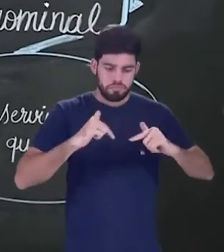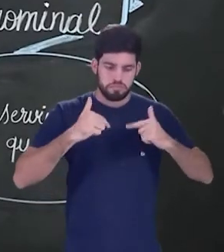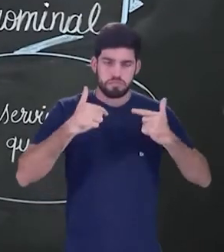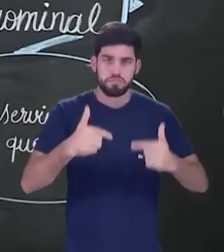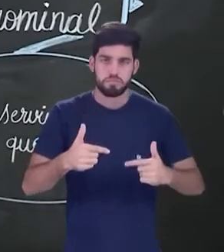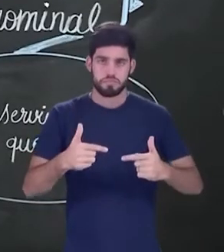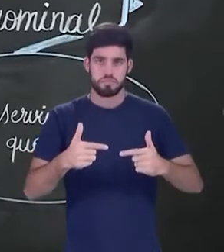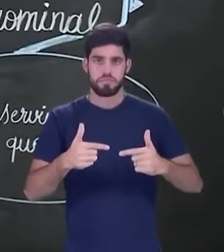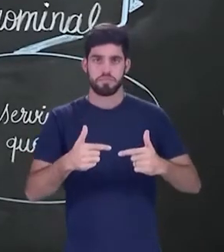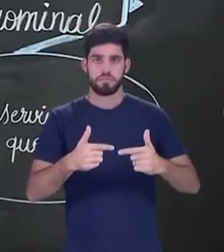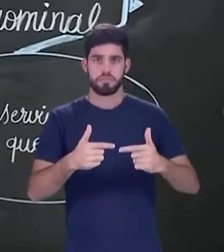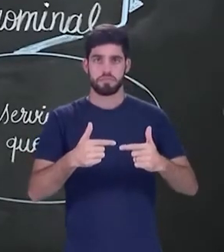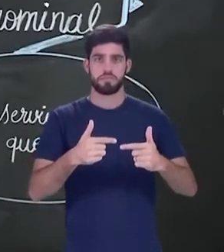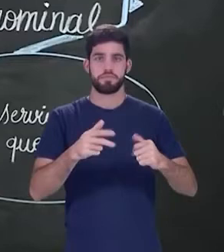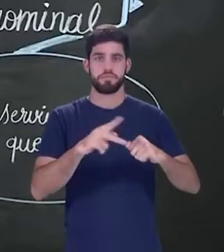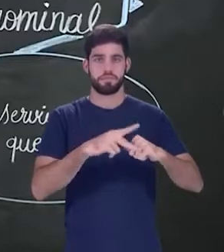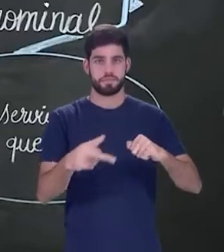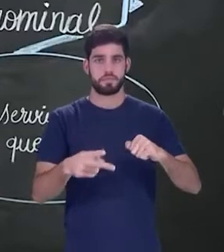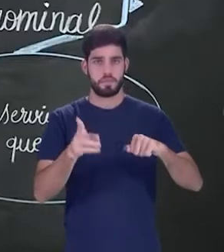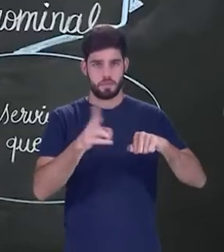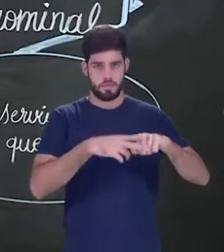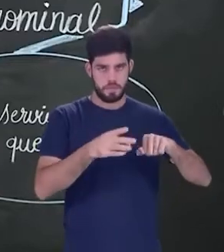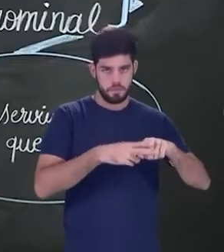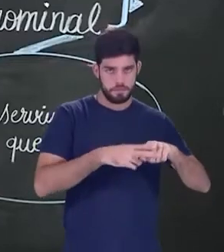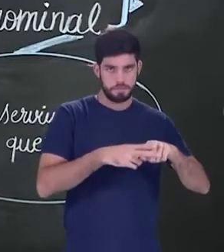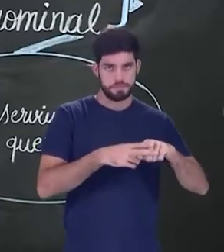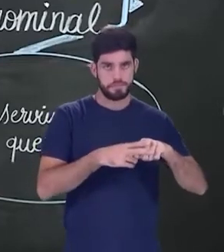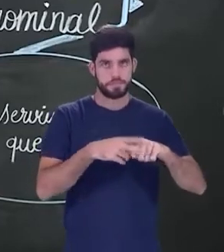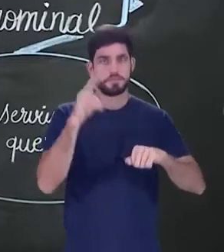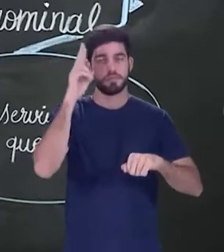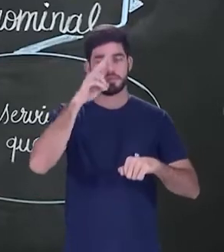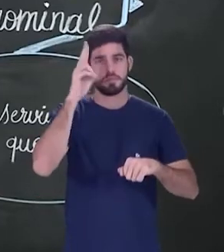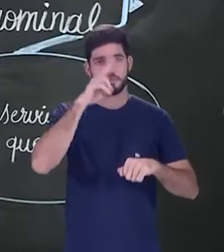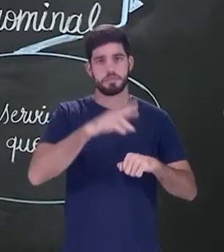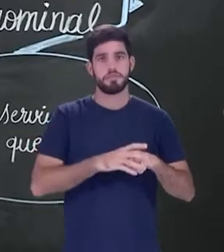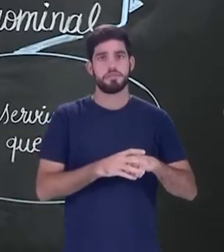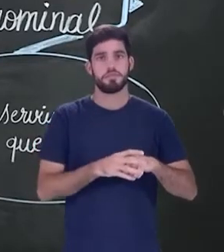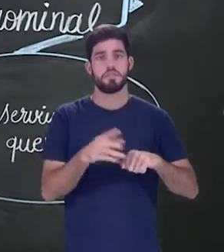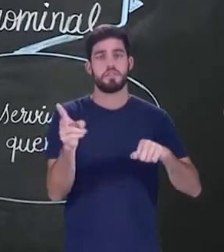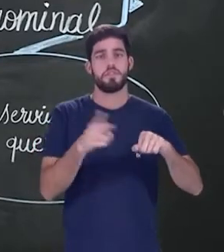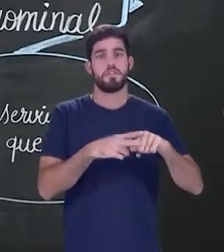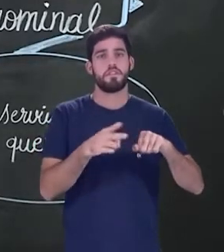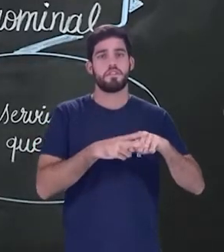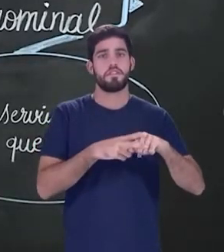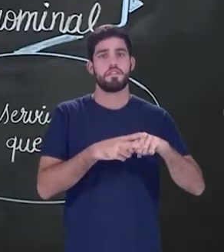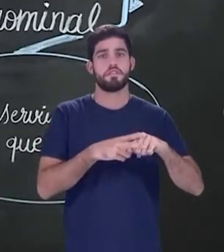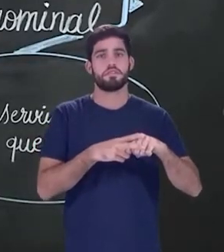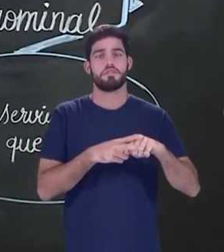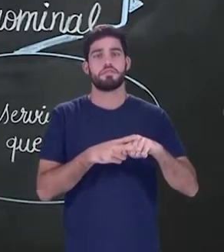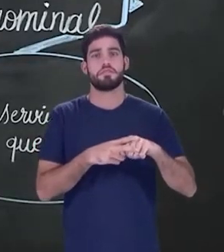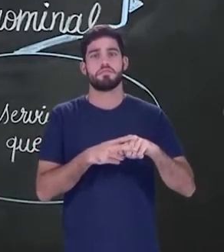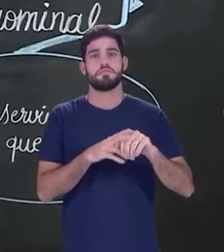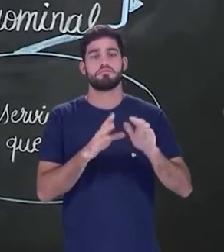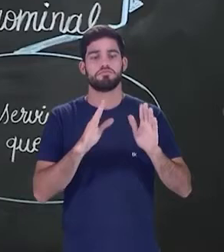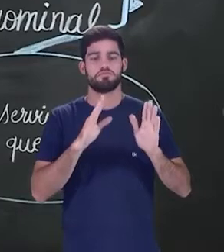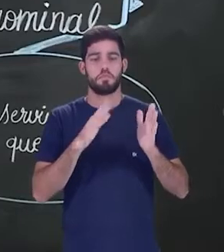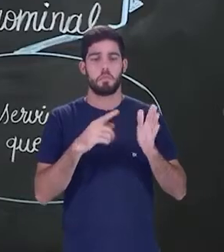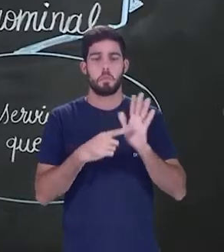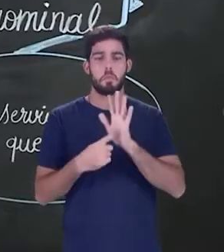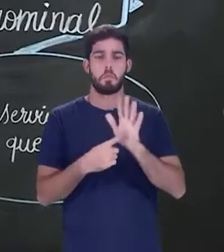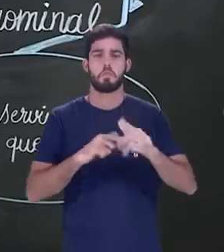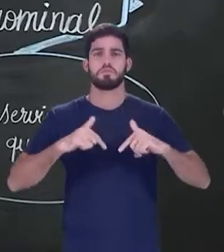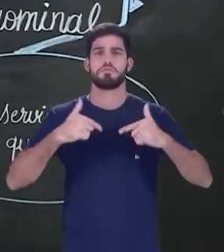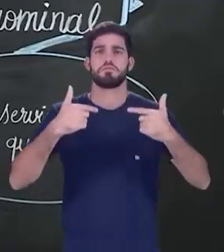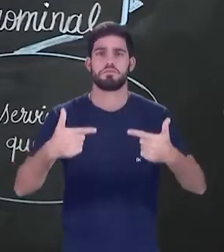falando então de um predicado verbal. Lembra que esse tipo de verbo faz parte de um grupo chamado de verbos nocionais, ou seja, verbos que indicam